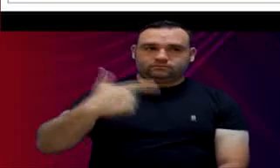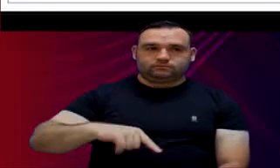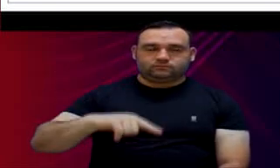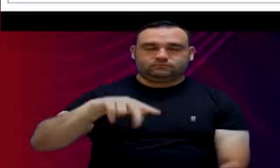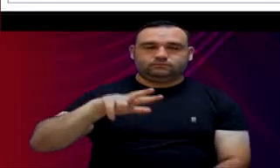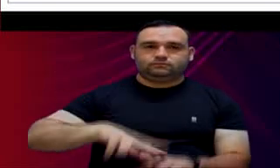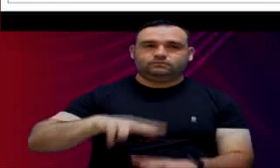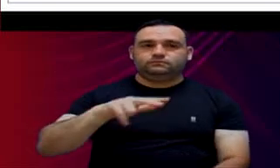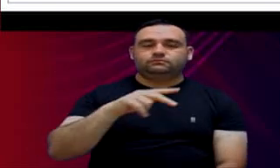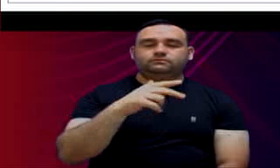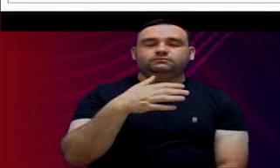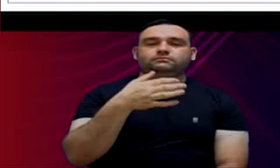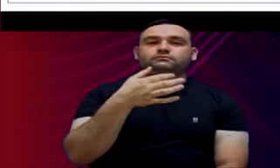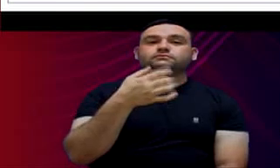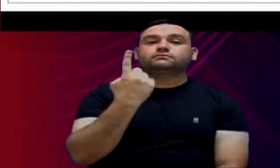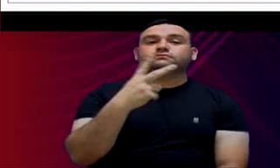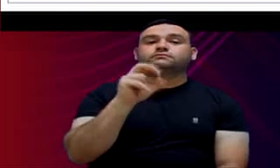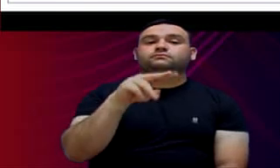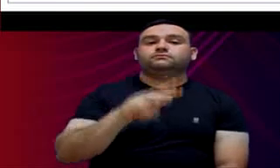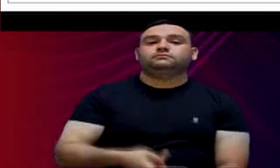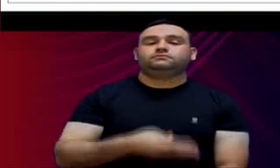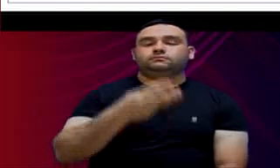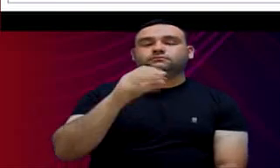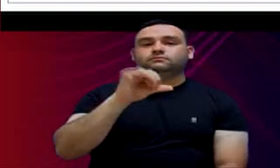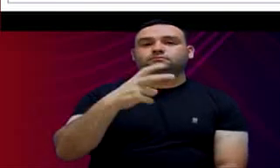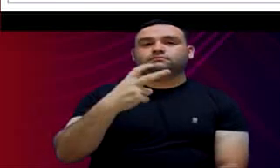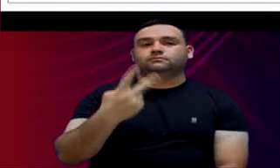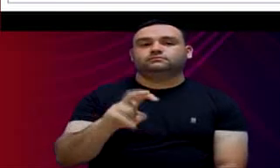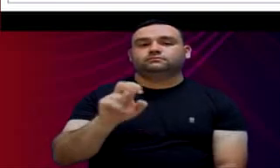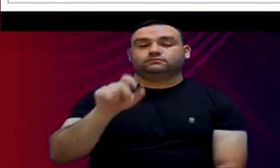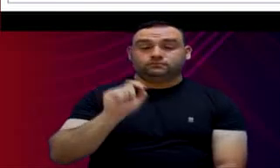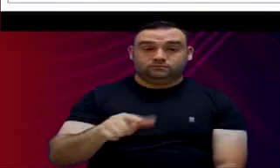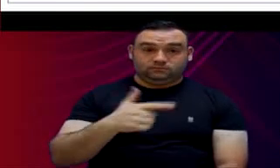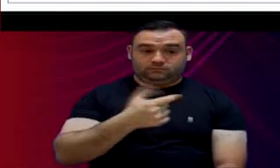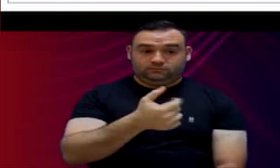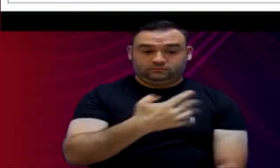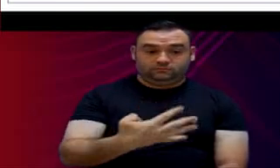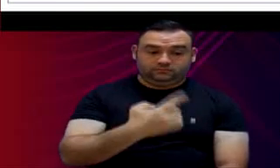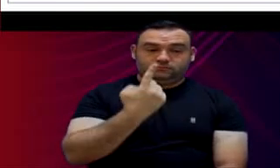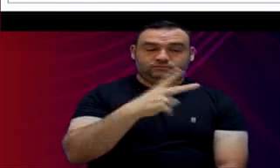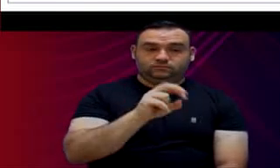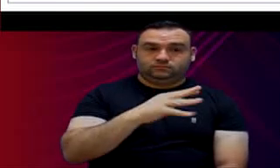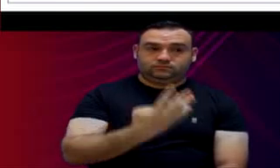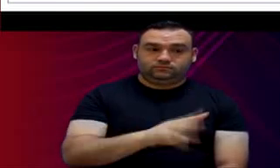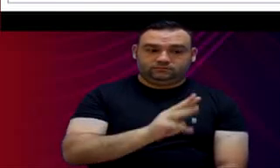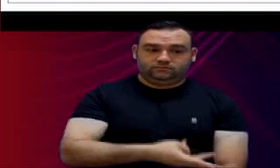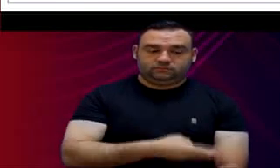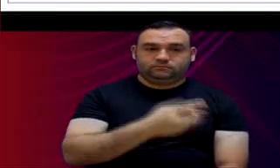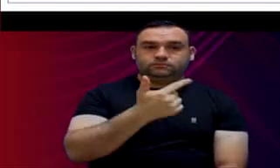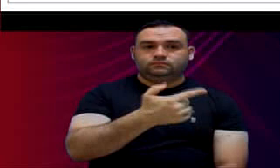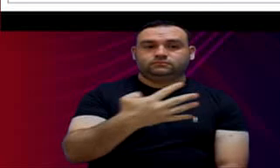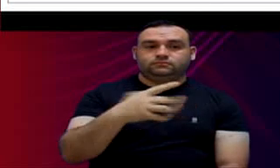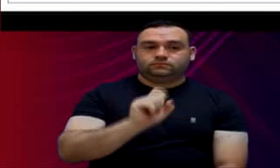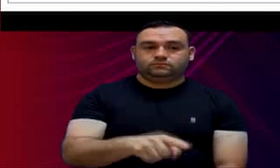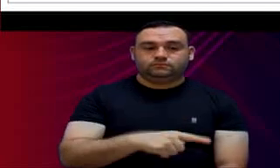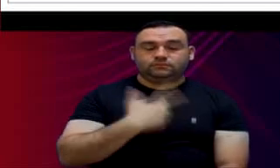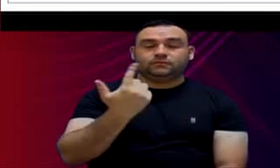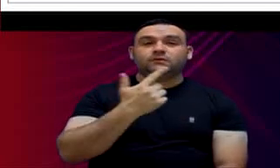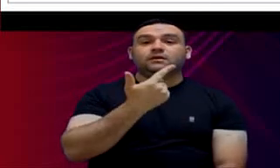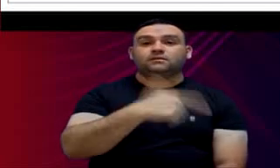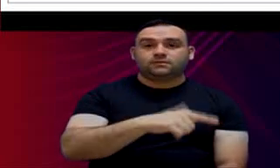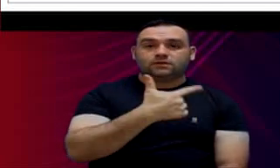2023 150 milhões 925.000 para 2024 154 milhões 244 mil